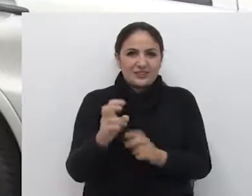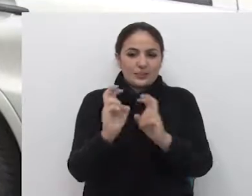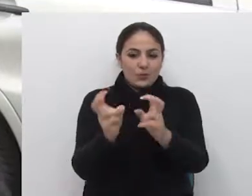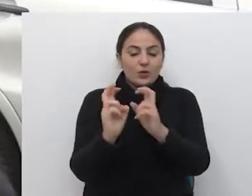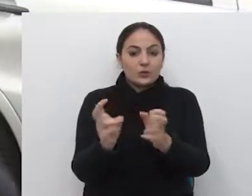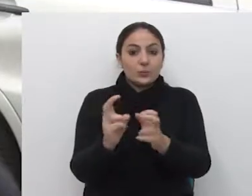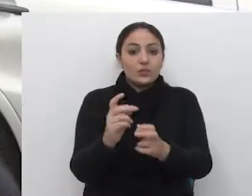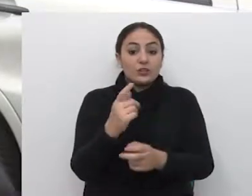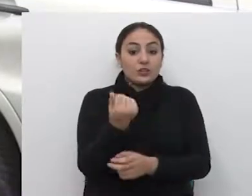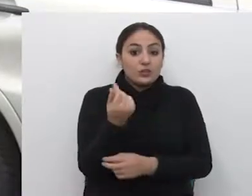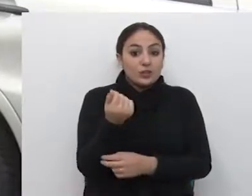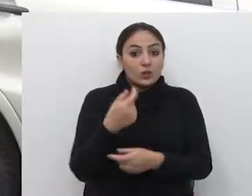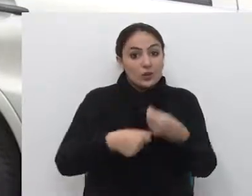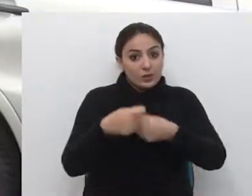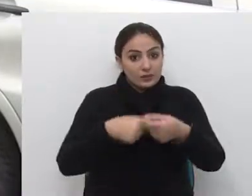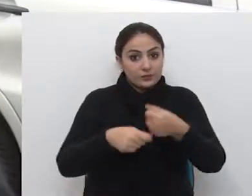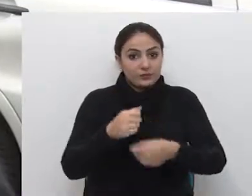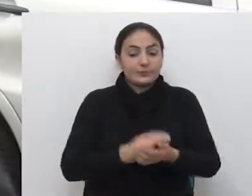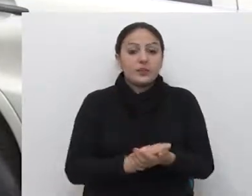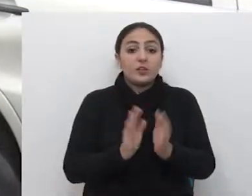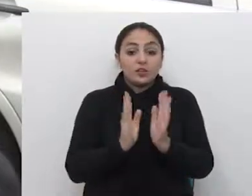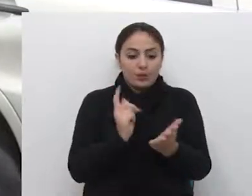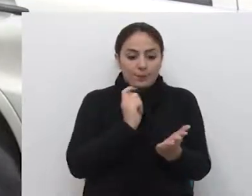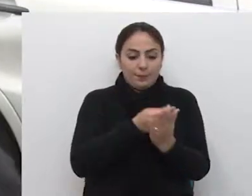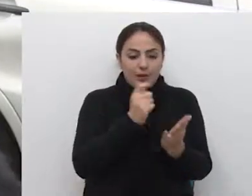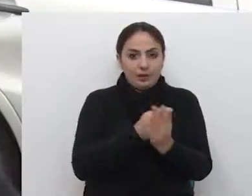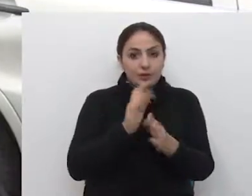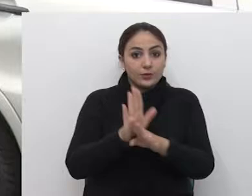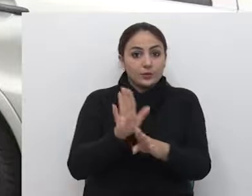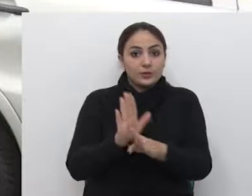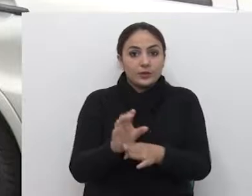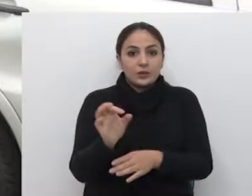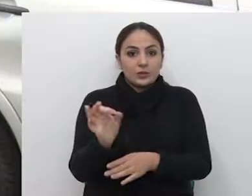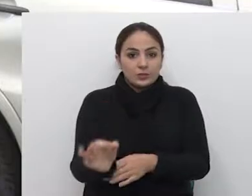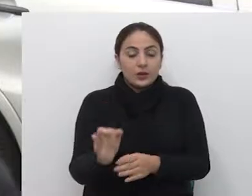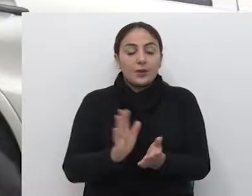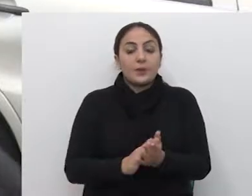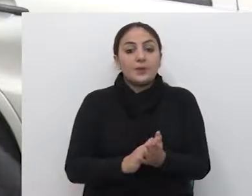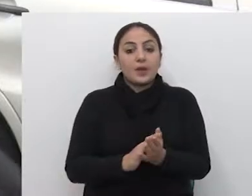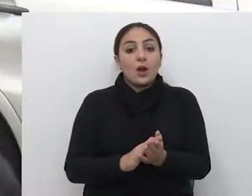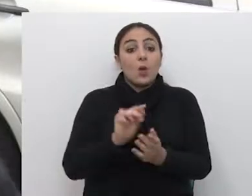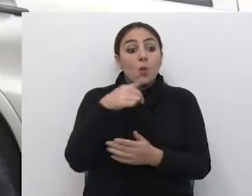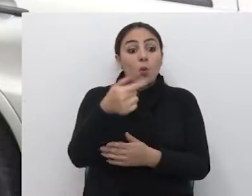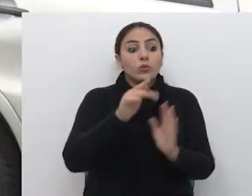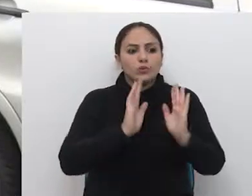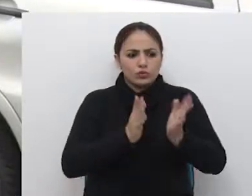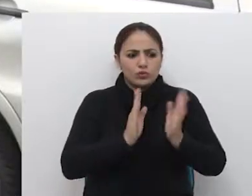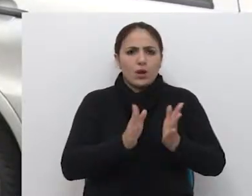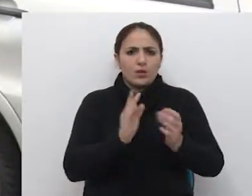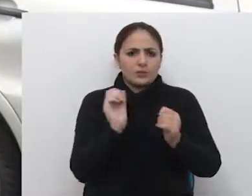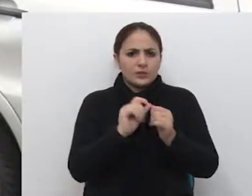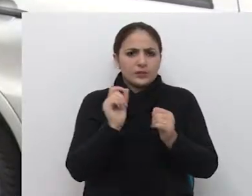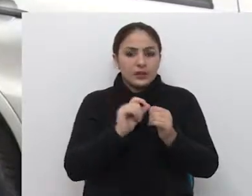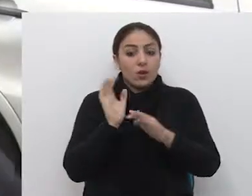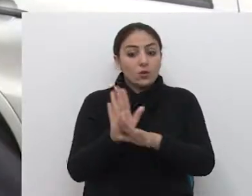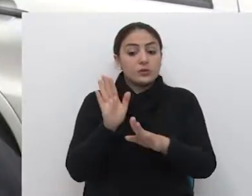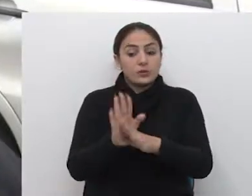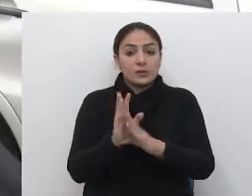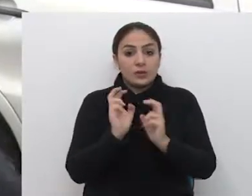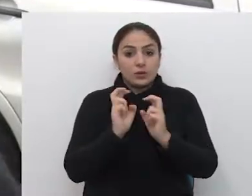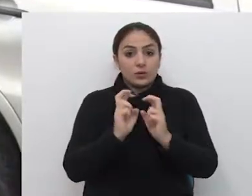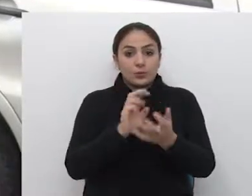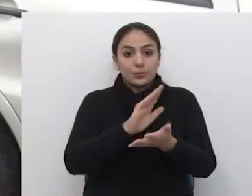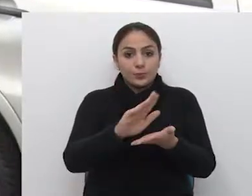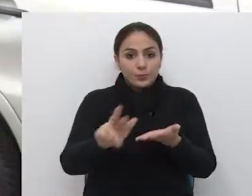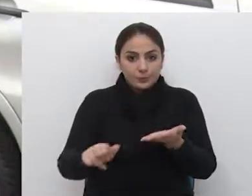os seus professores em auxílio transporte, outros municípios já instituíram o auxílio transporte. Diga de passagem